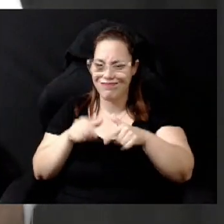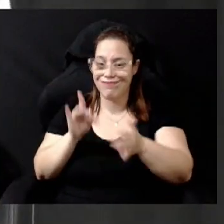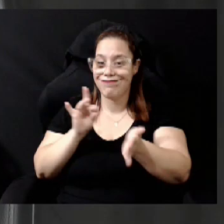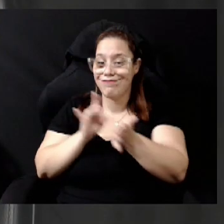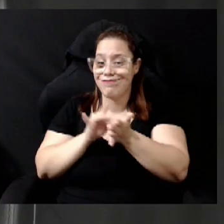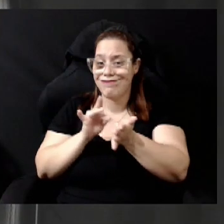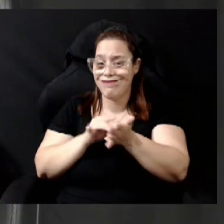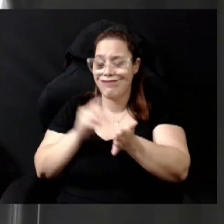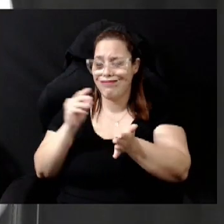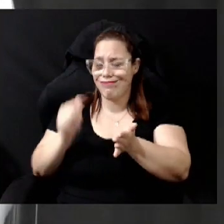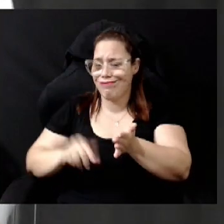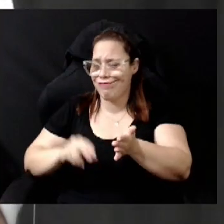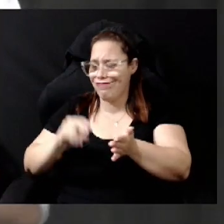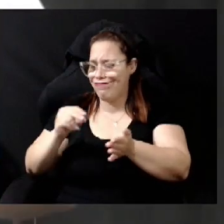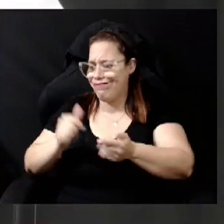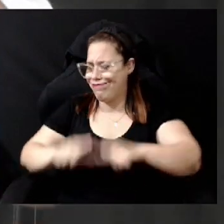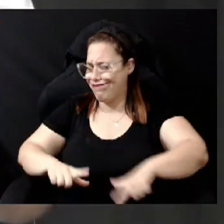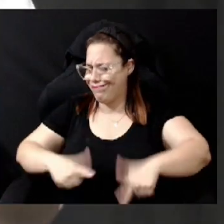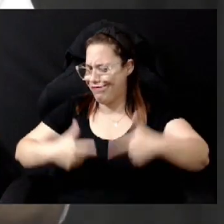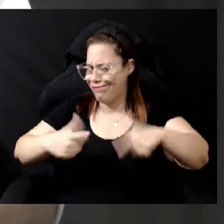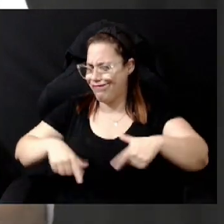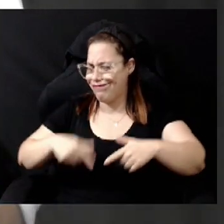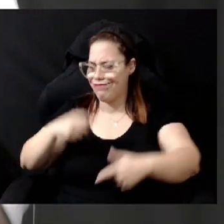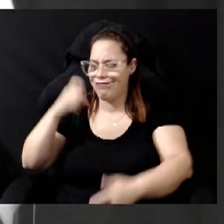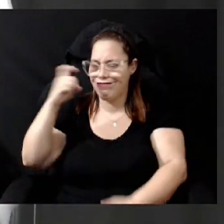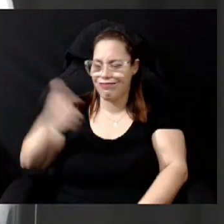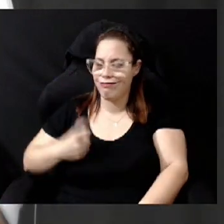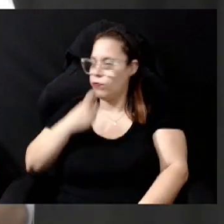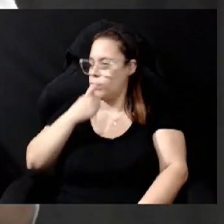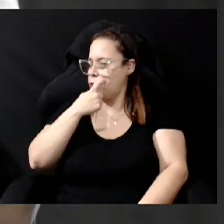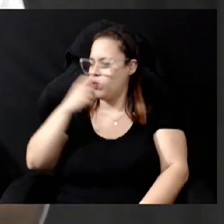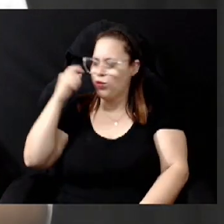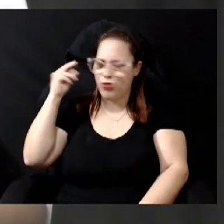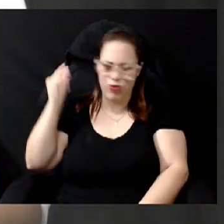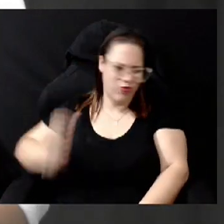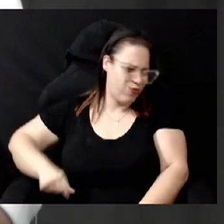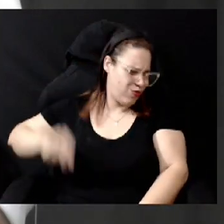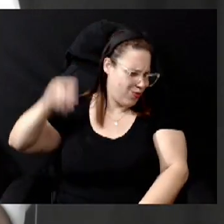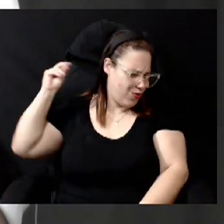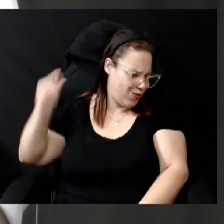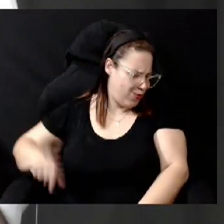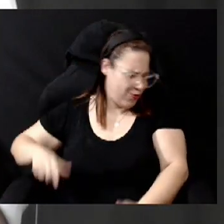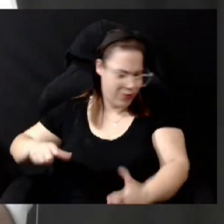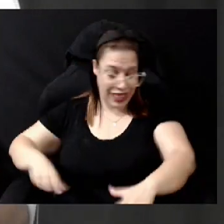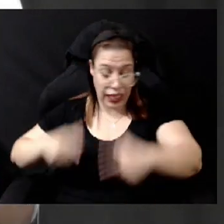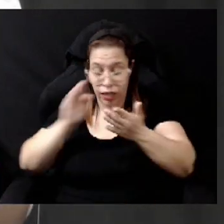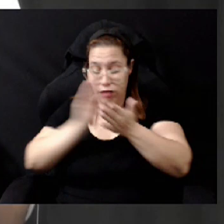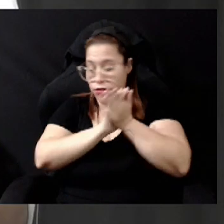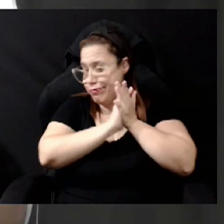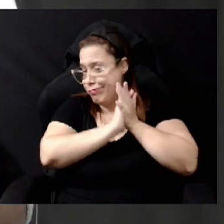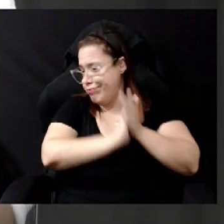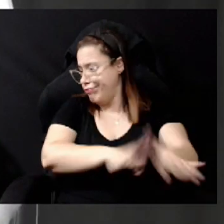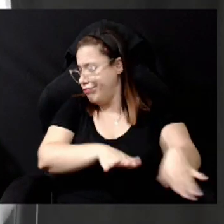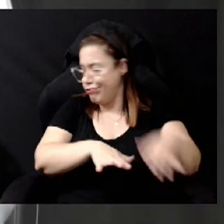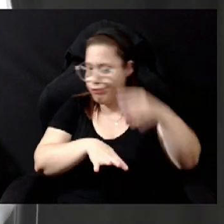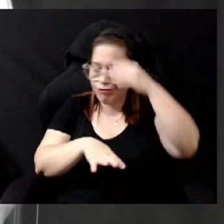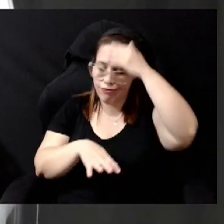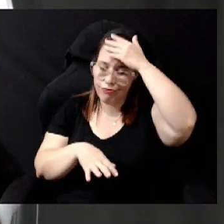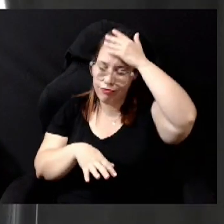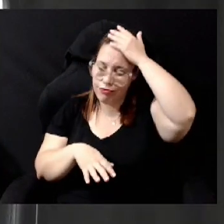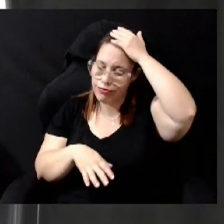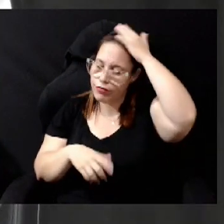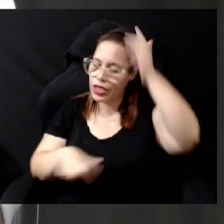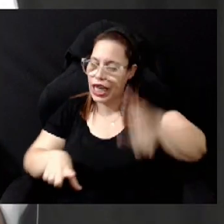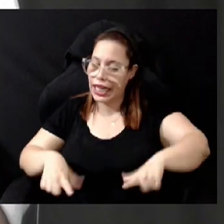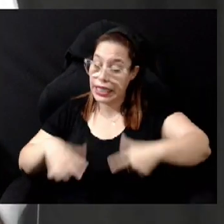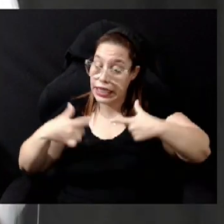quantas batalhas, como a Mirna acabou de dizer, muitos anos de luta, muitas derrotas, momentos de guerra, de luta,